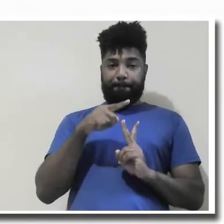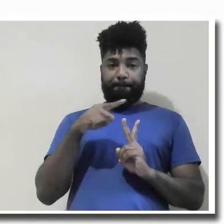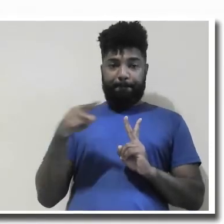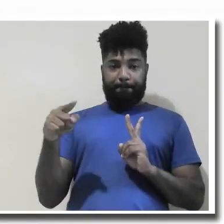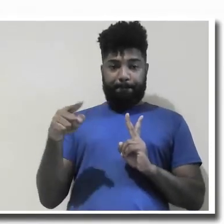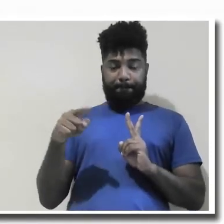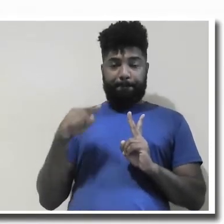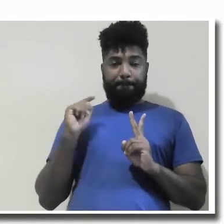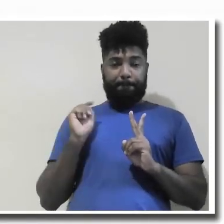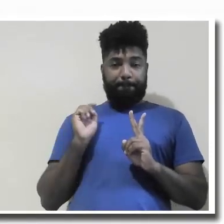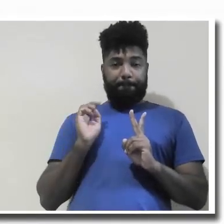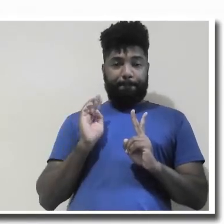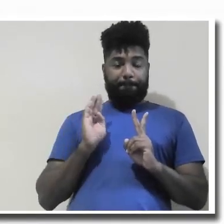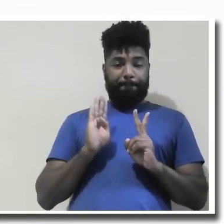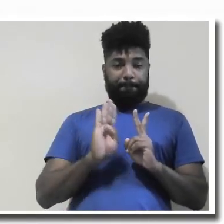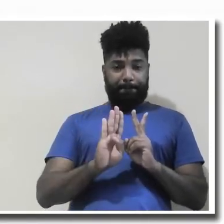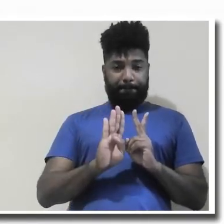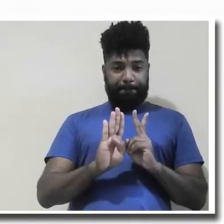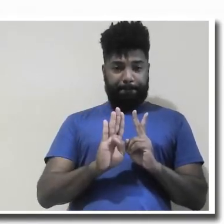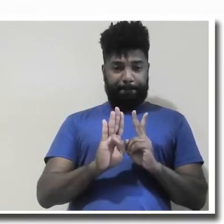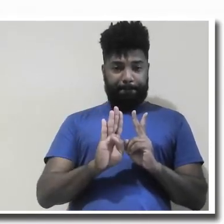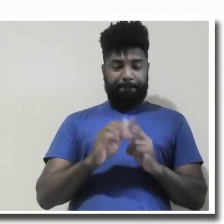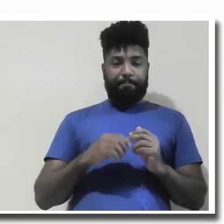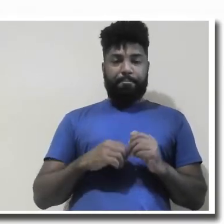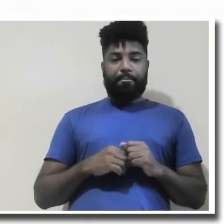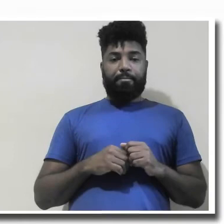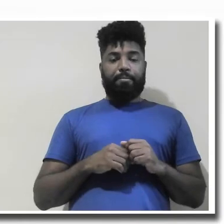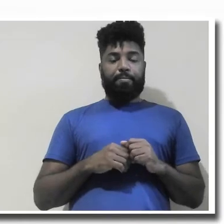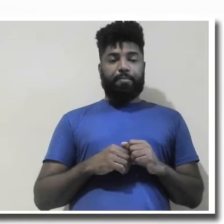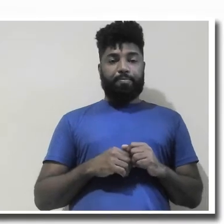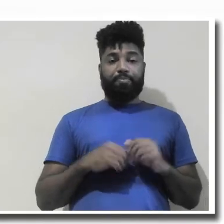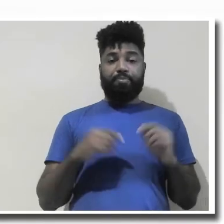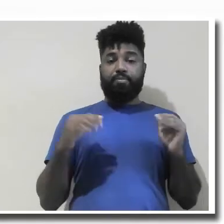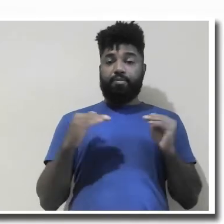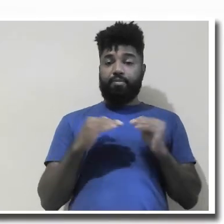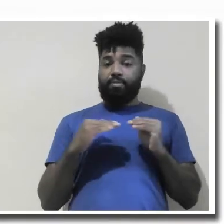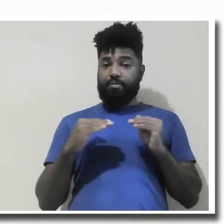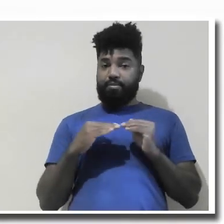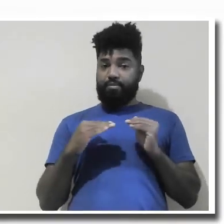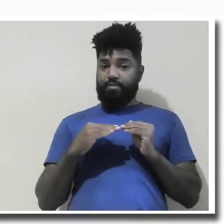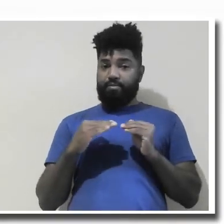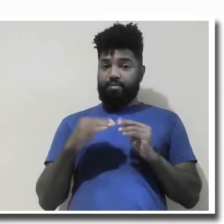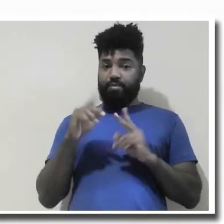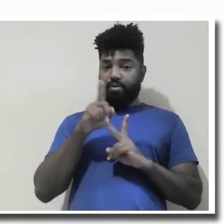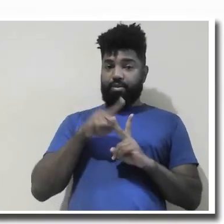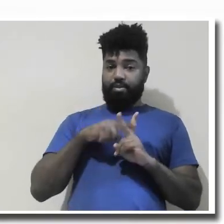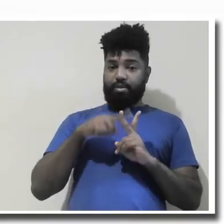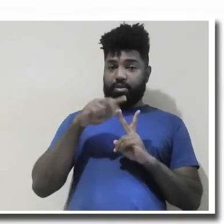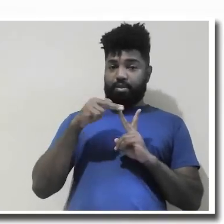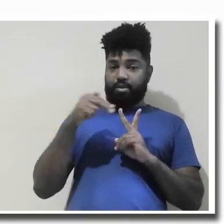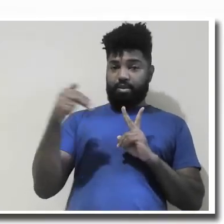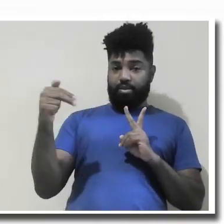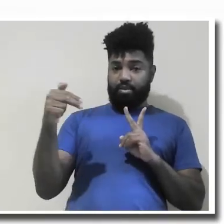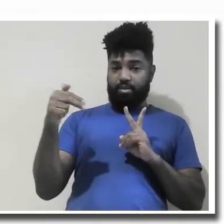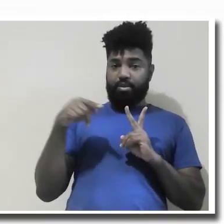enésima de B é igual à raiz enésima